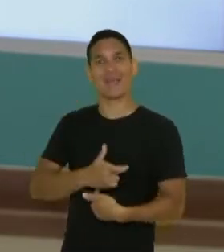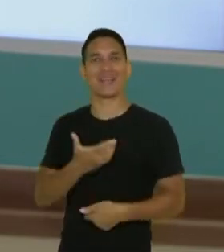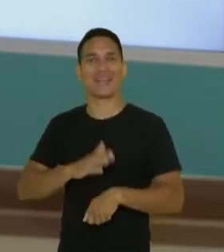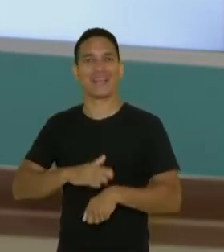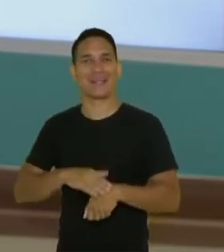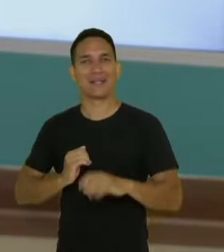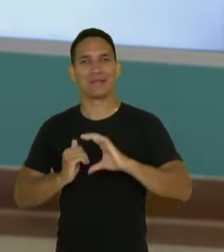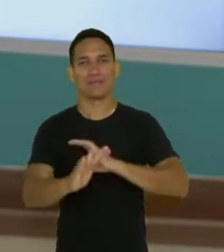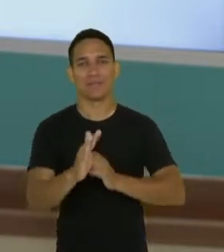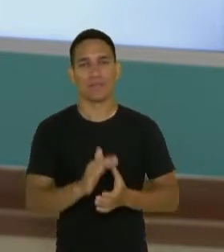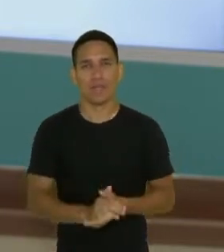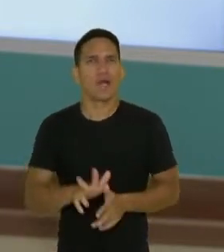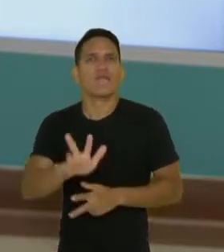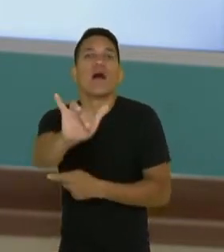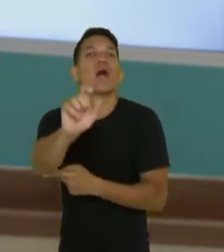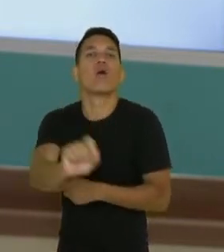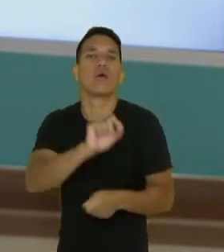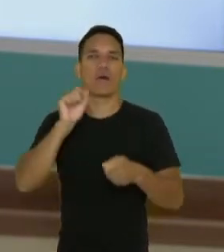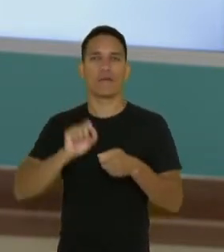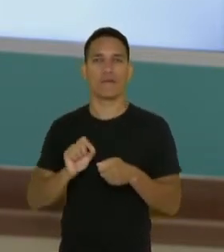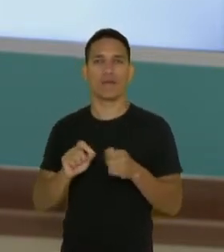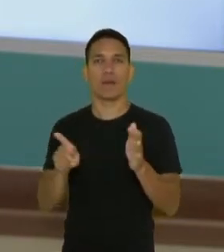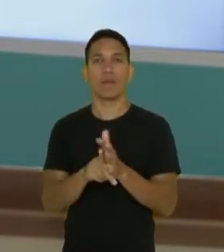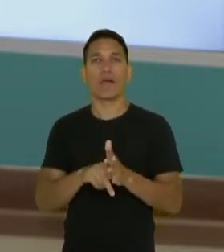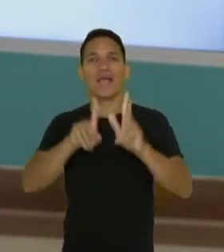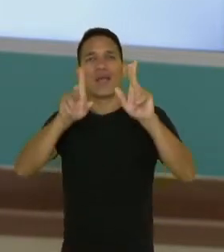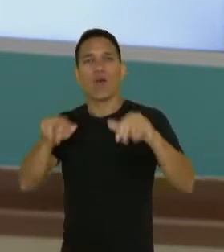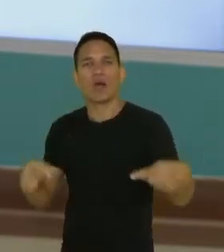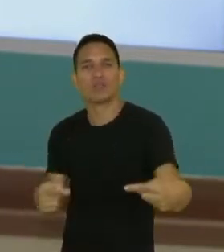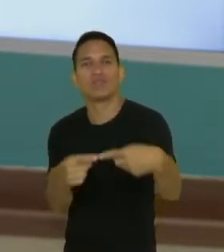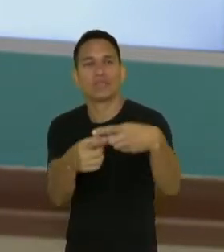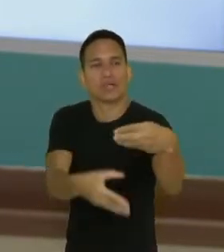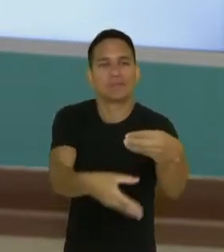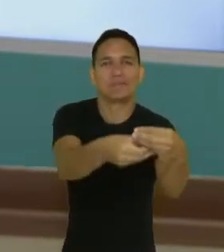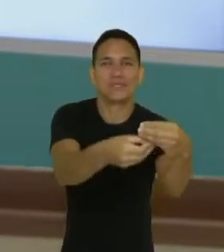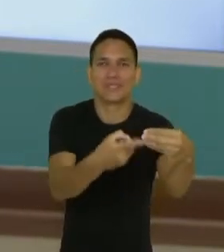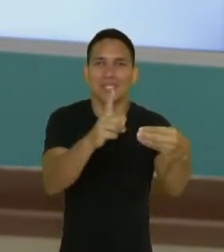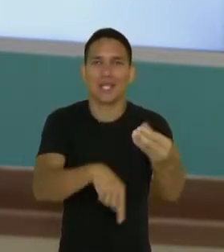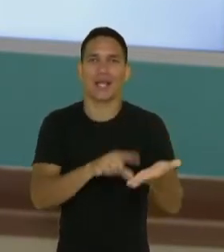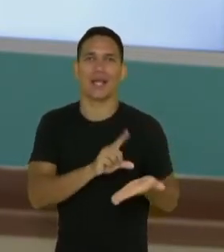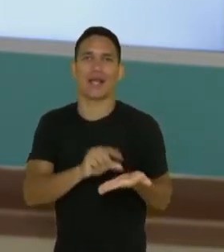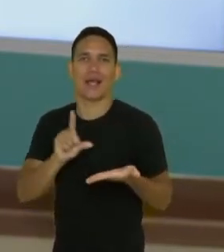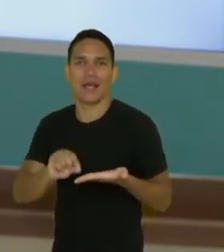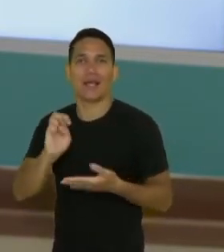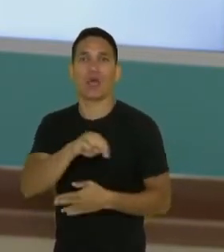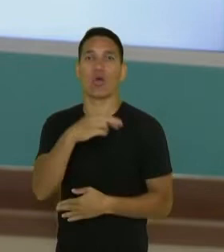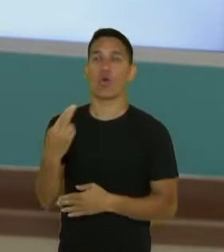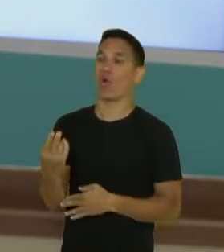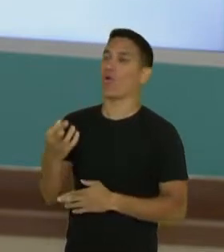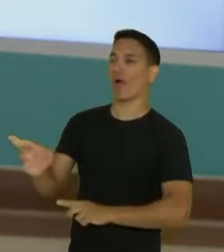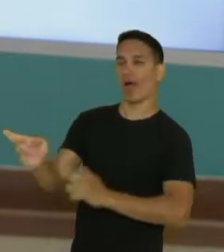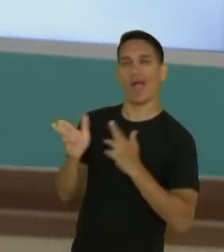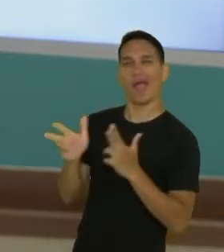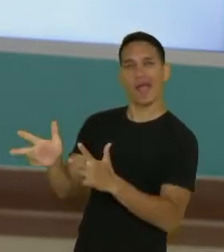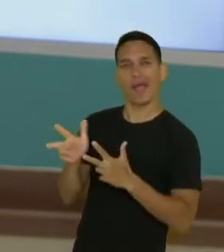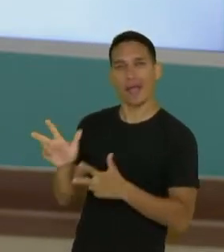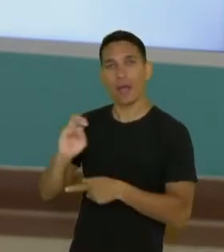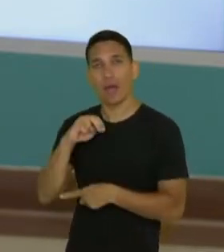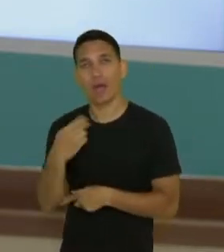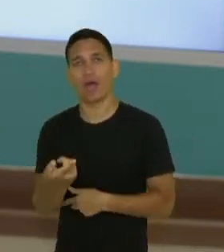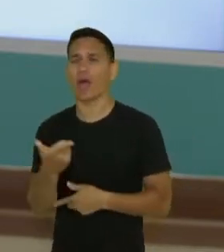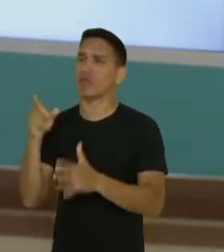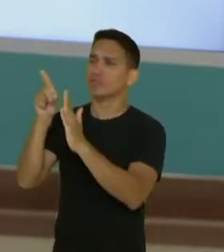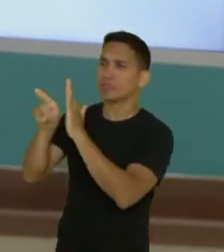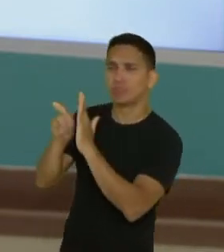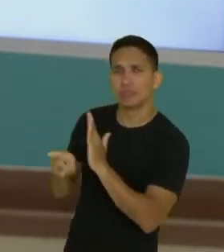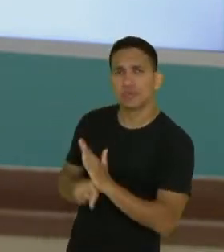leitor, ela vai ocorrer, então, em resposta a um artigo, a uma reportagem, a uma entrevista,